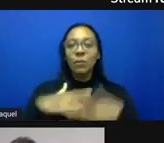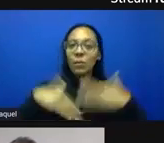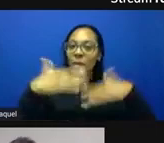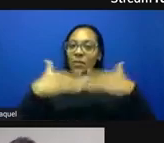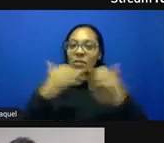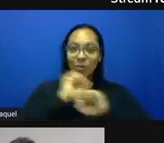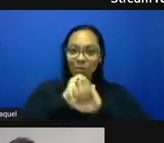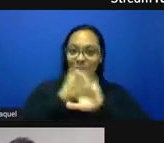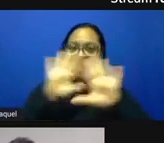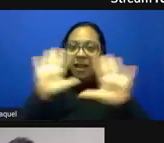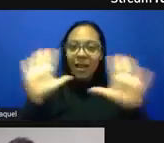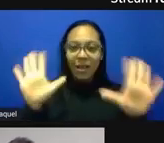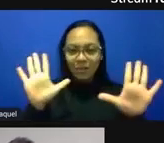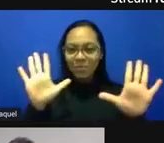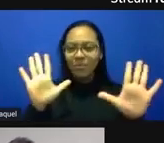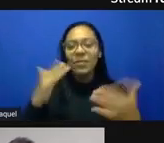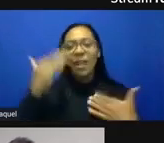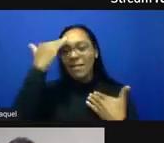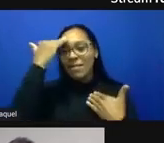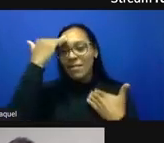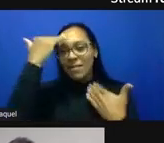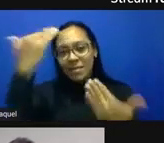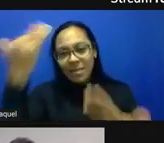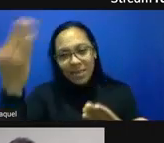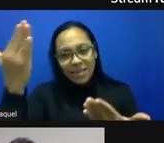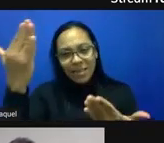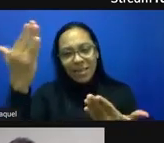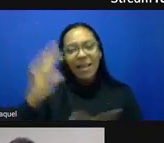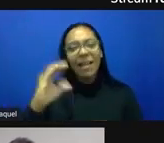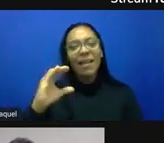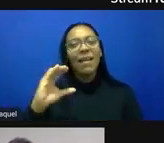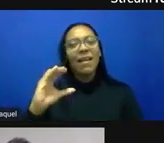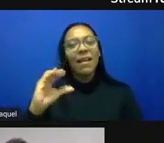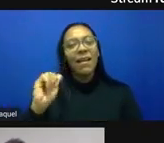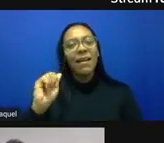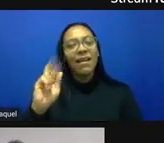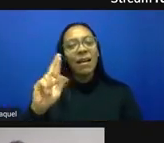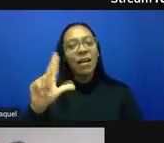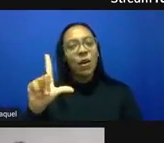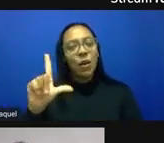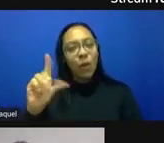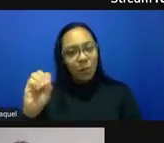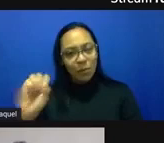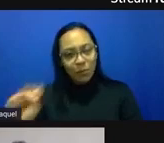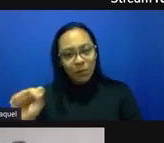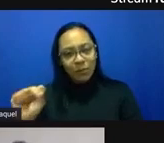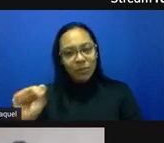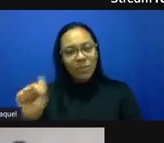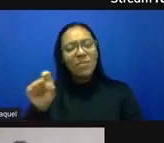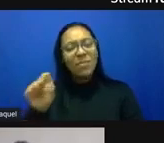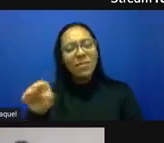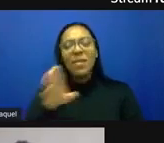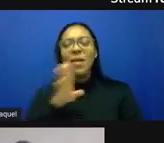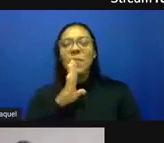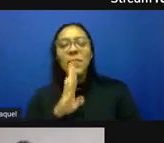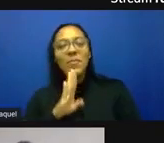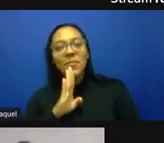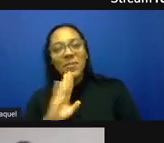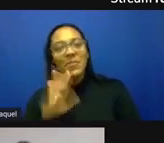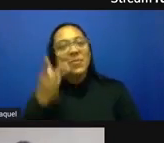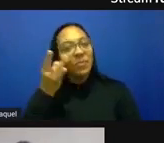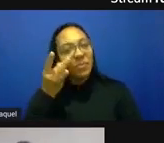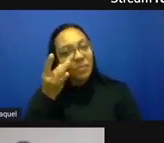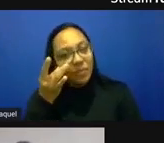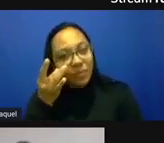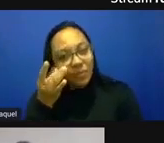Agradecer imensamente ao Dr. Carlos Mattioli pela paciência, pela presença,